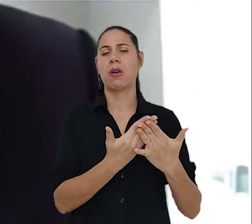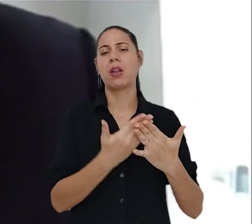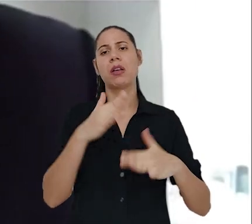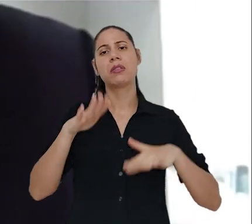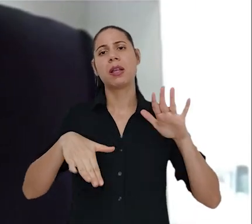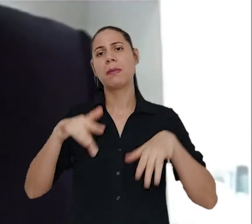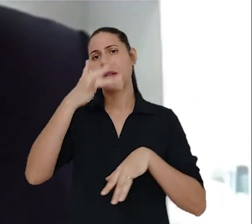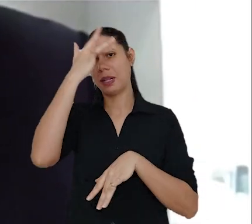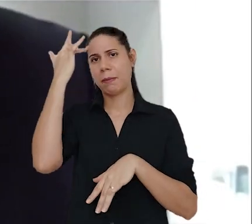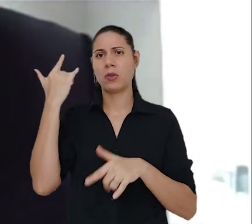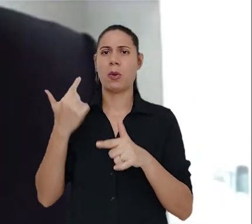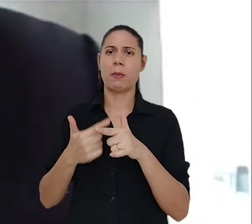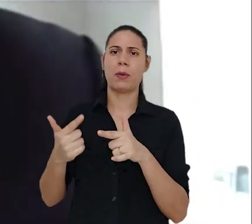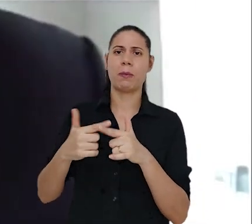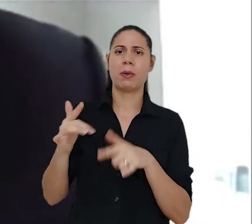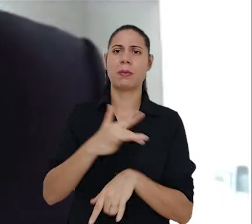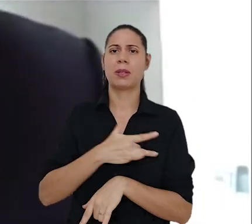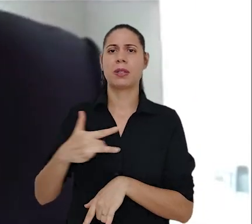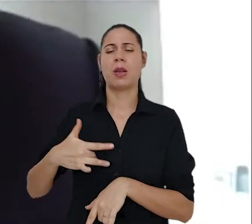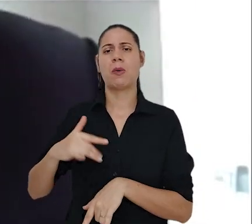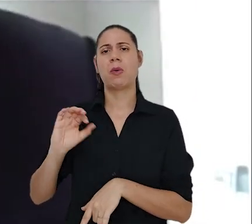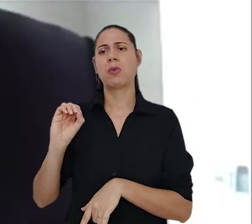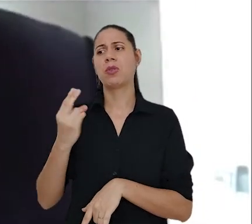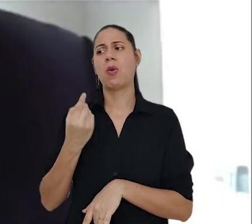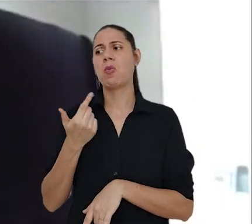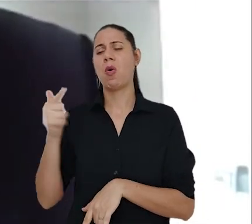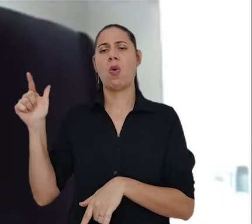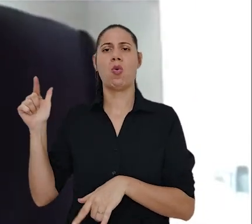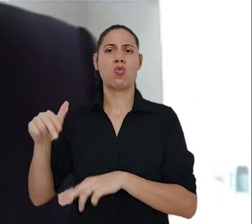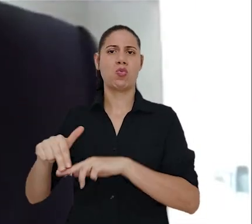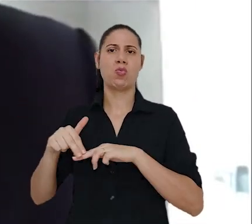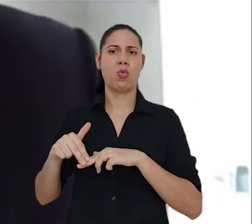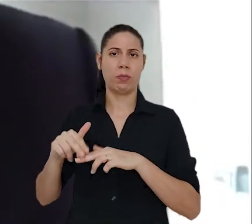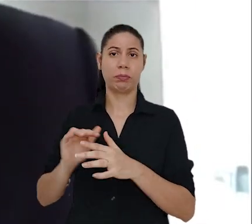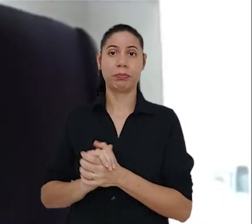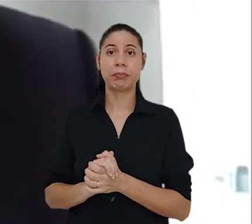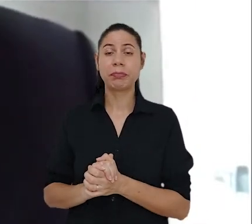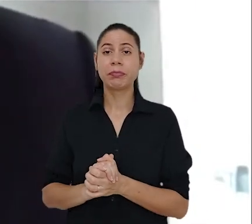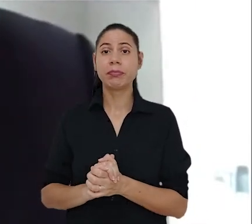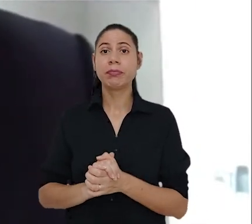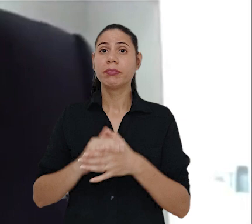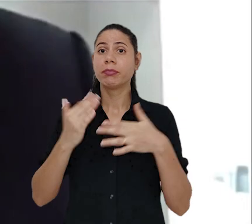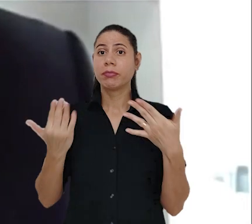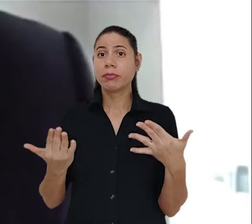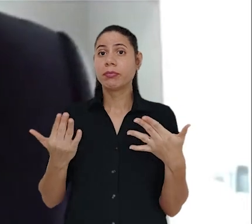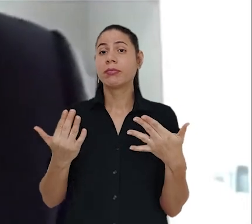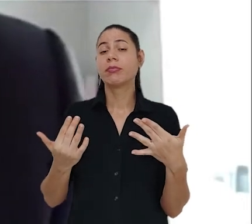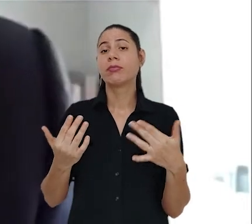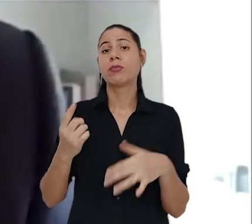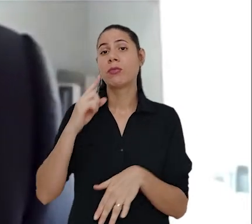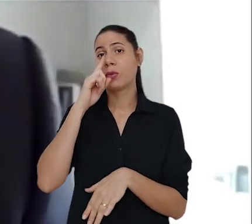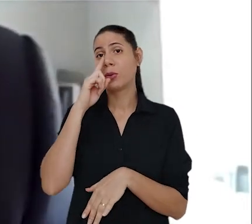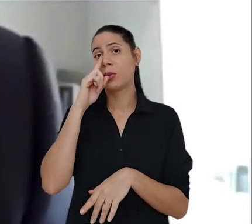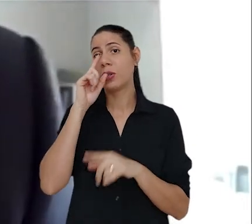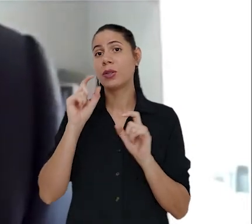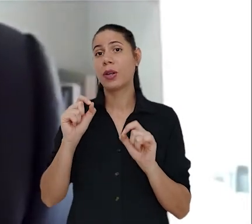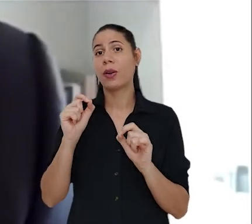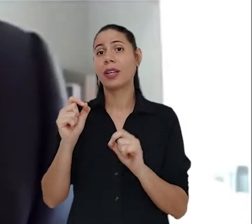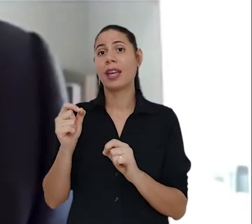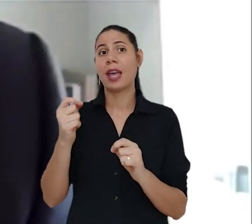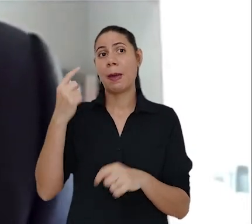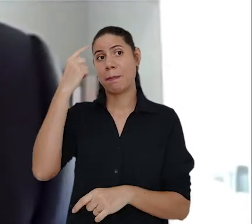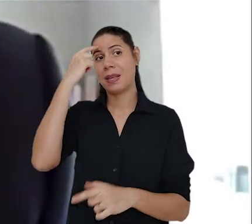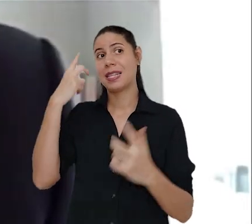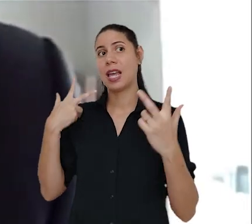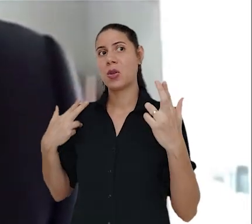pessoa ter um problema de saúde ou alguma outra razão para não comparecer. E o risco é levar essa lógica para dentro do concurso